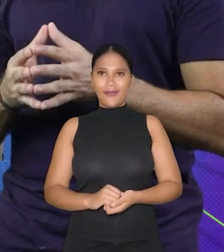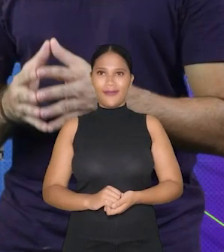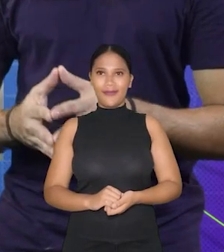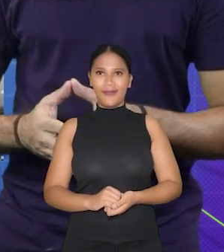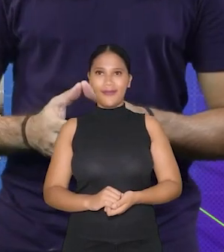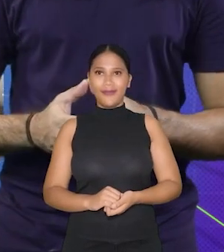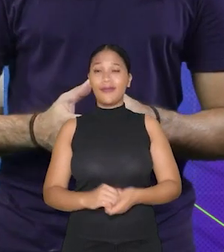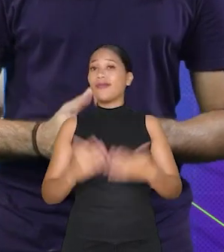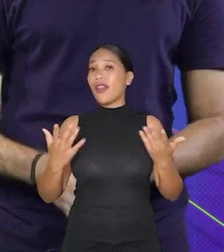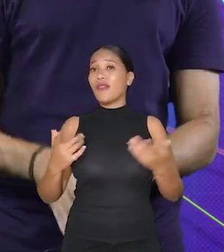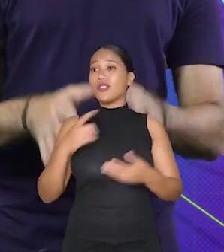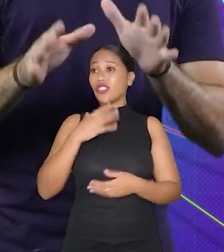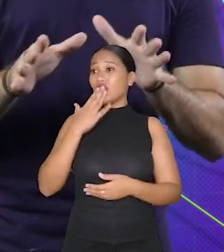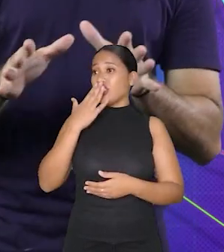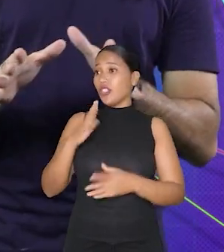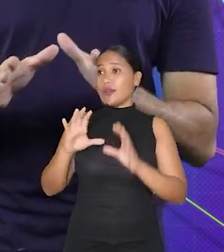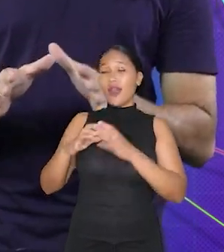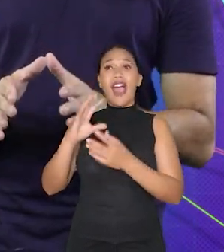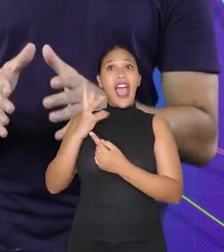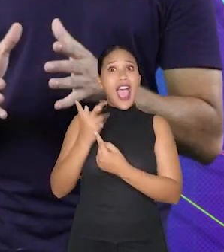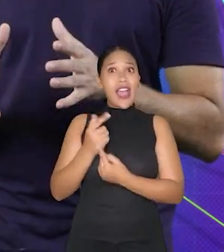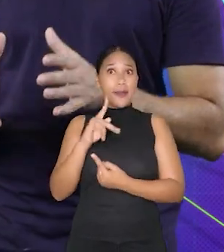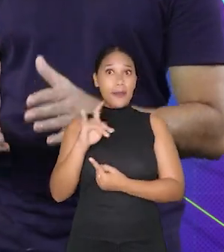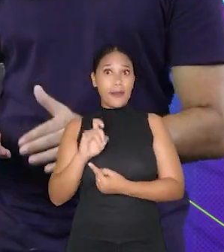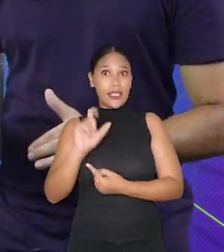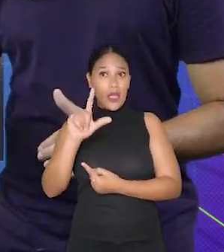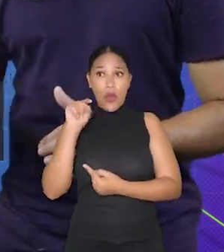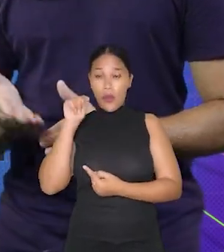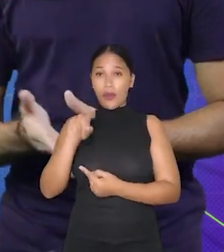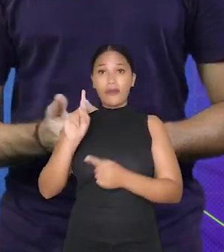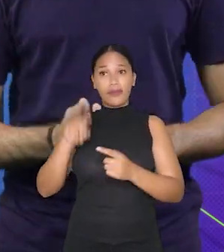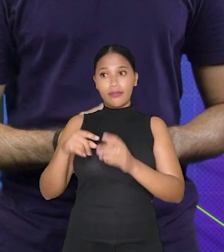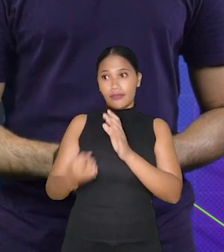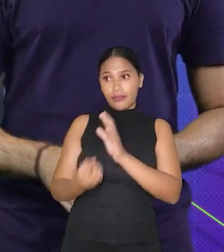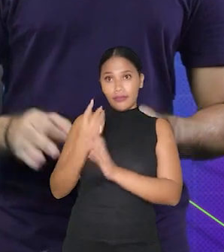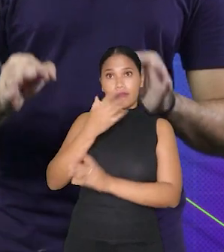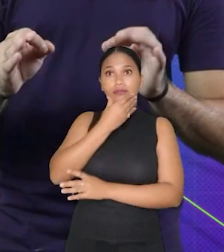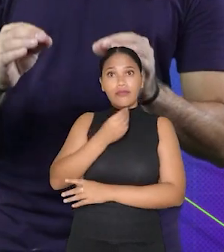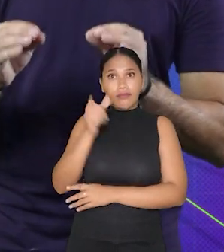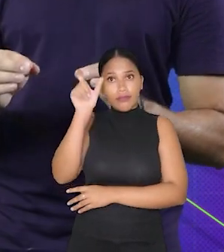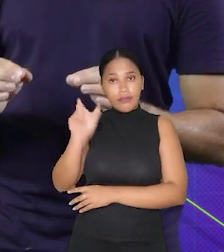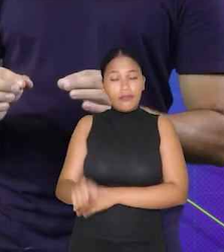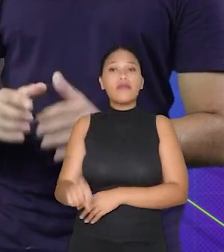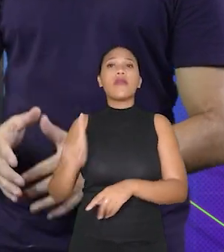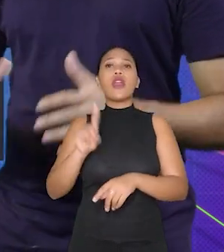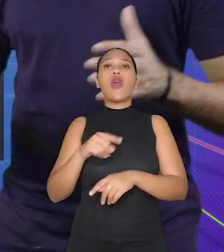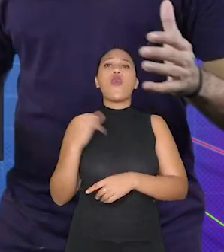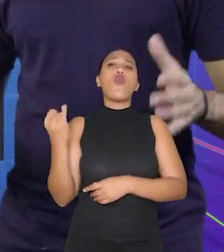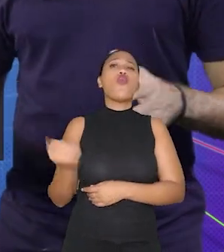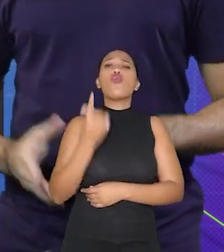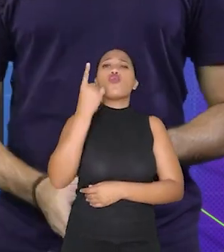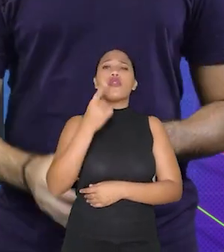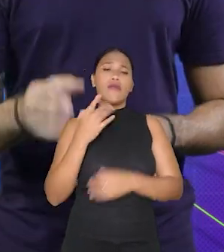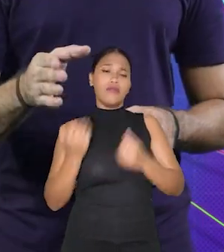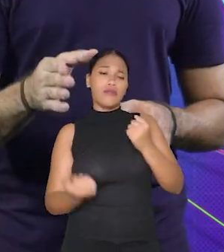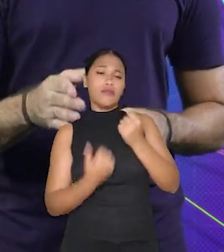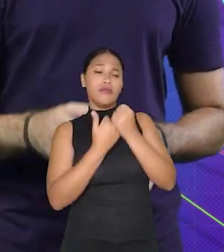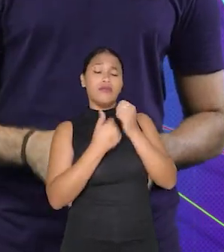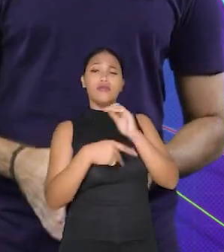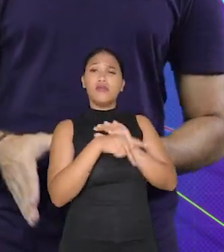elementos do jogo. O estilo de arte em pixel art de Kingdom New Lands é bastante único e contribui de